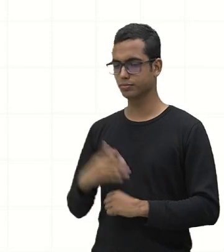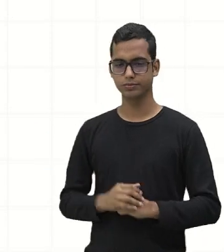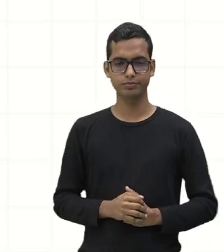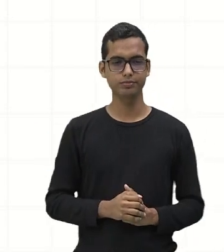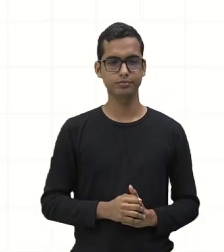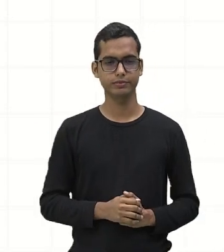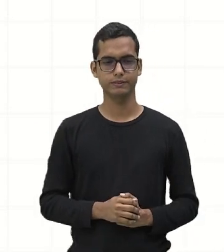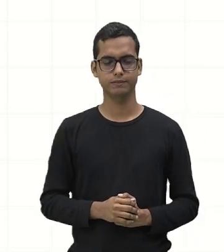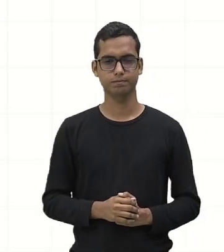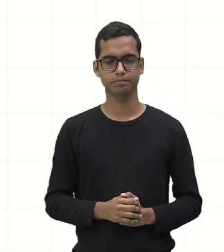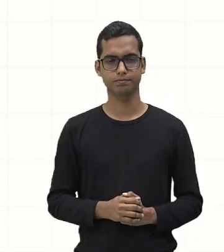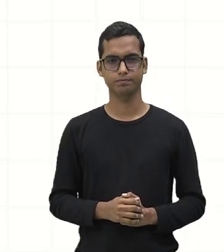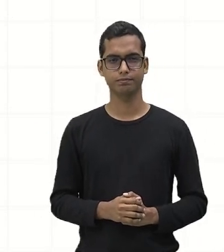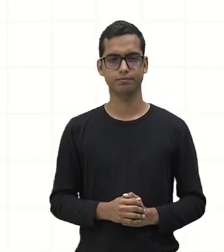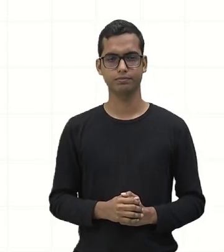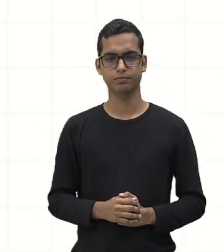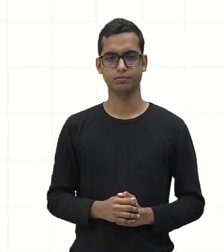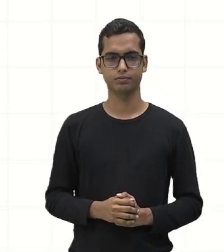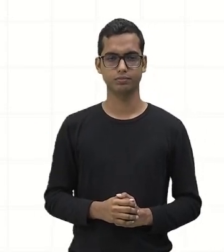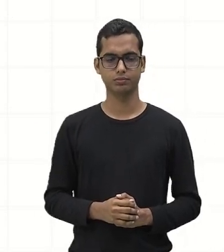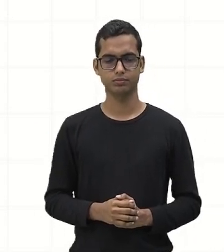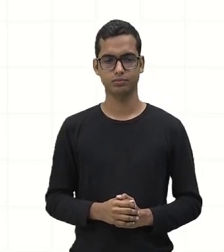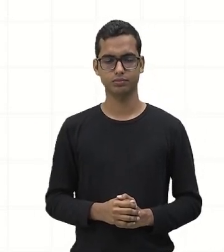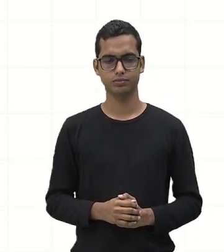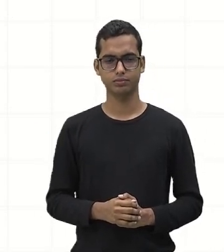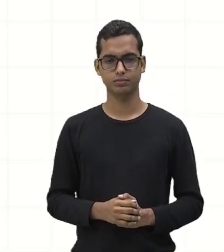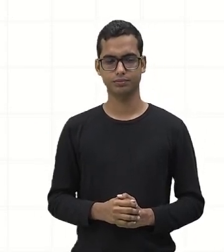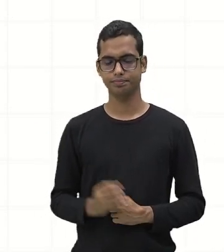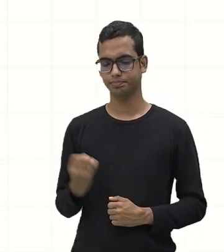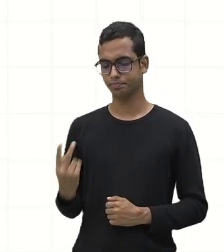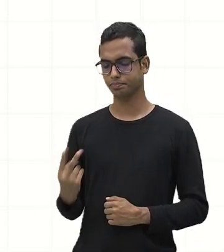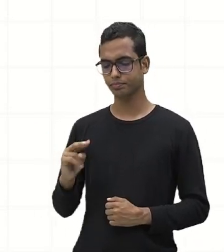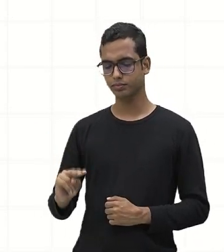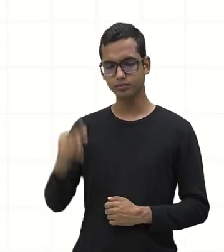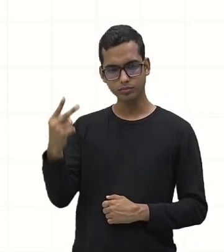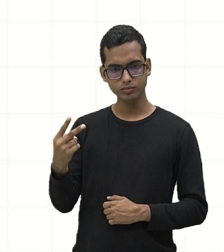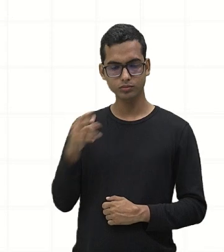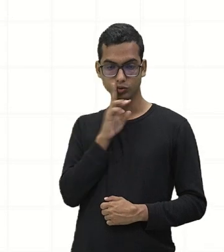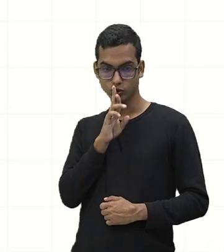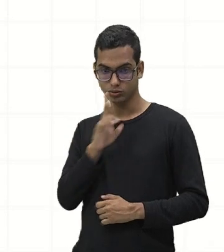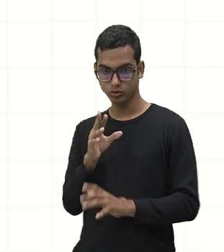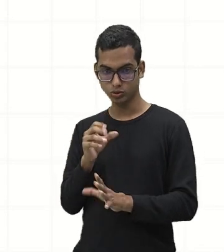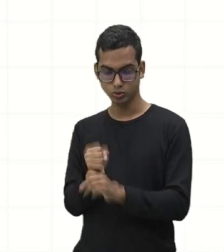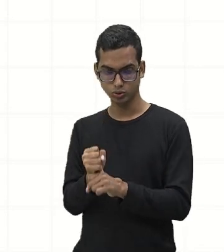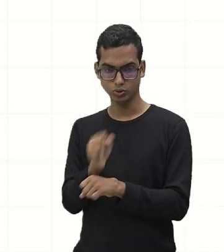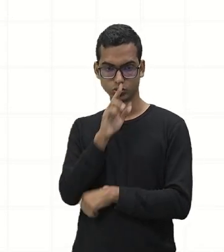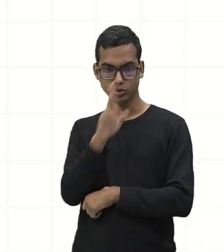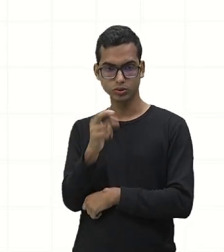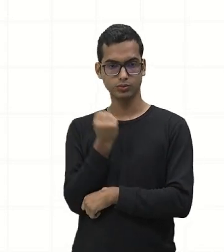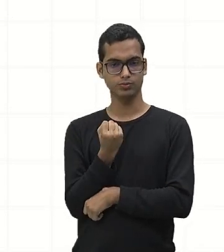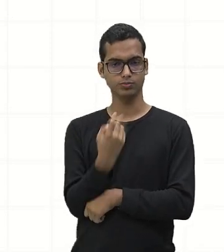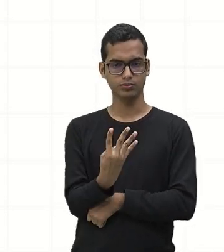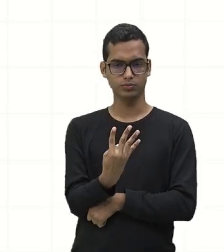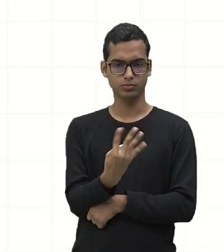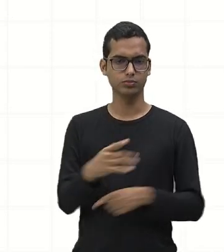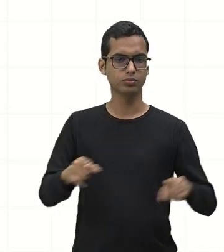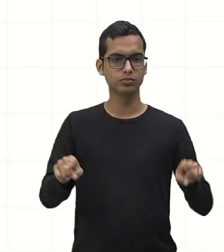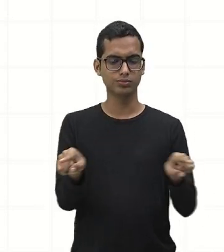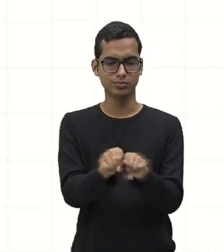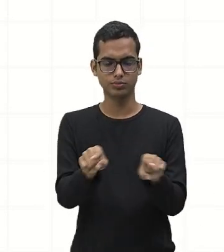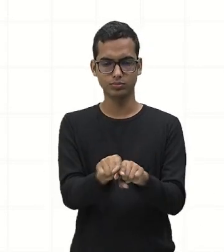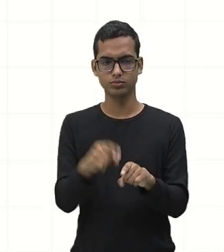Então, 2 ao quadrado é 4.